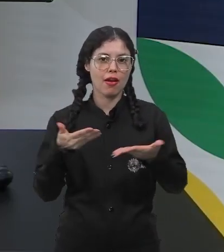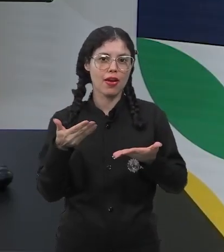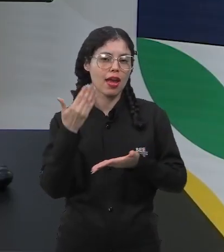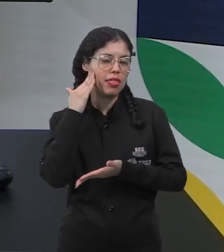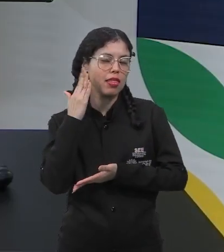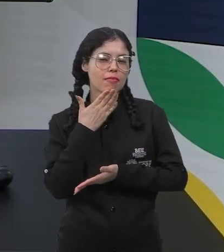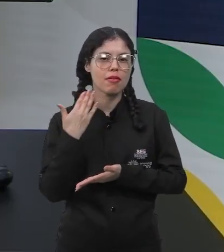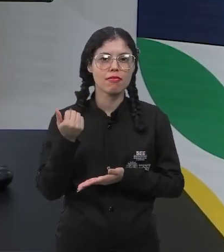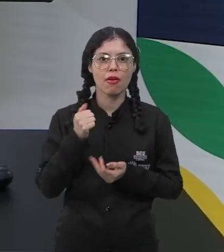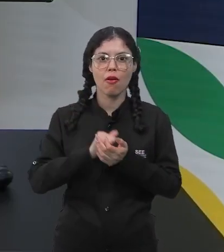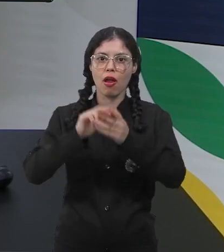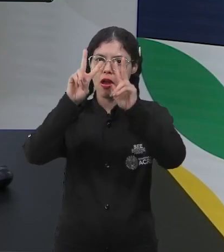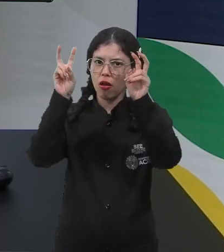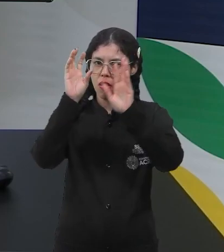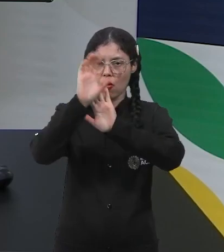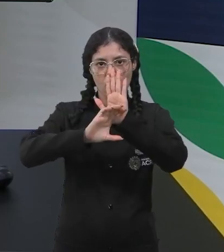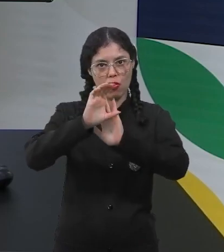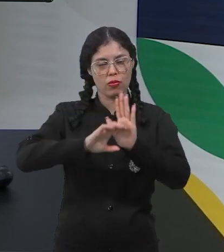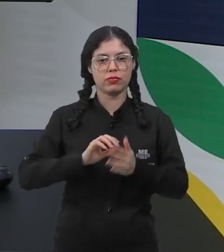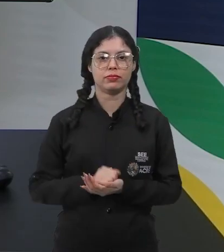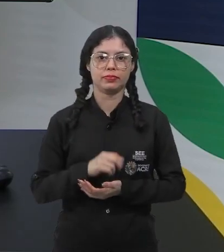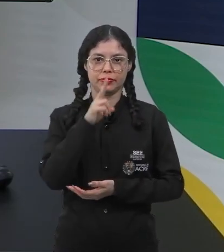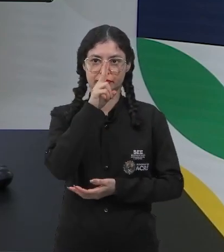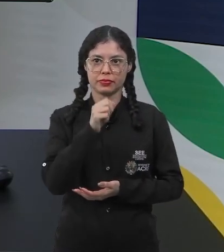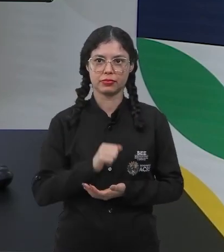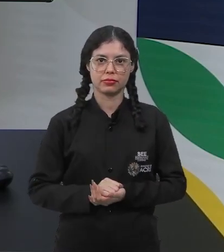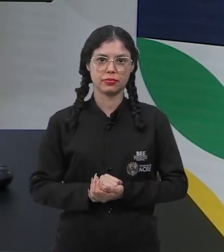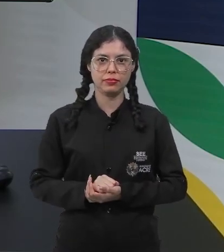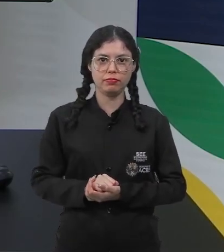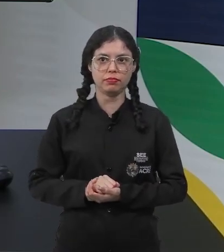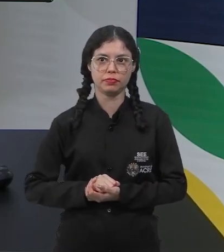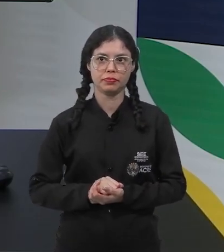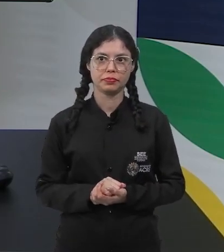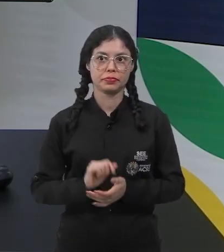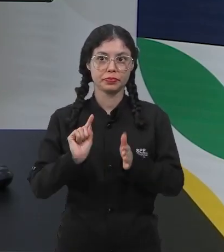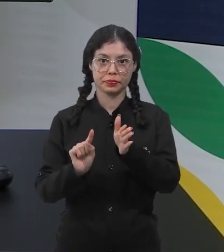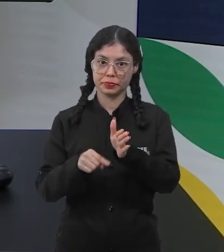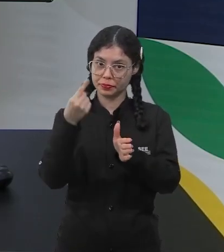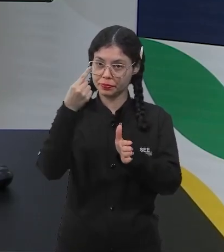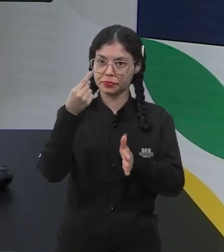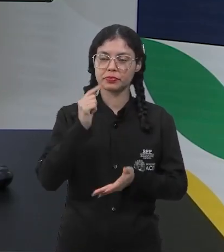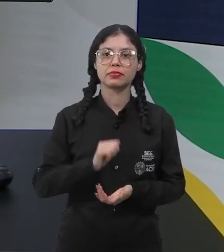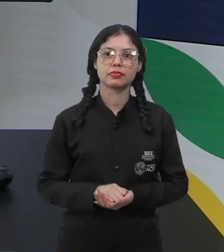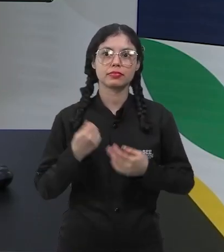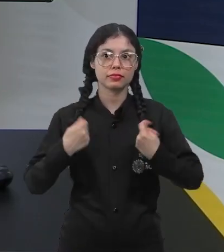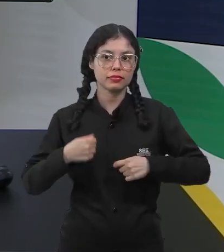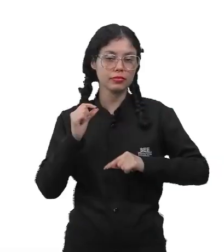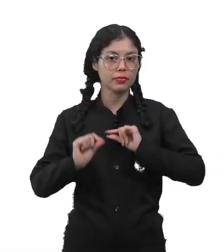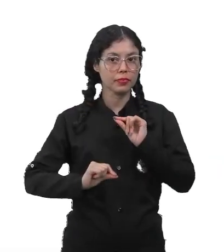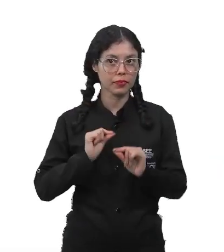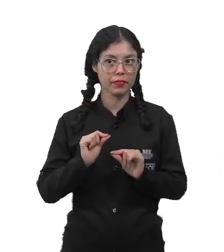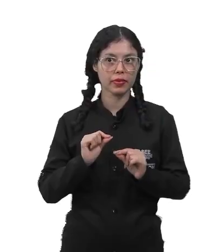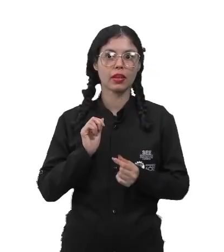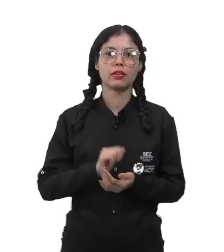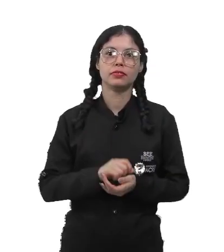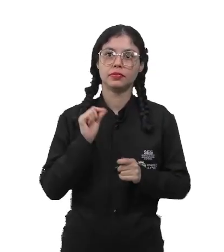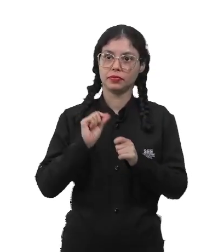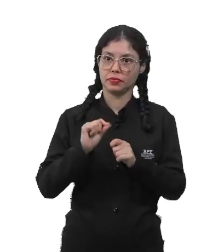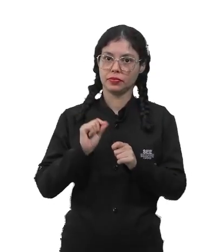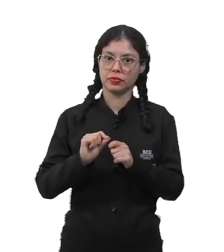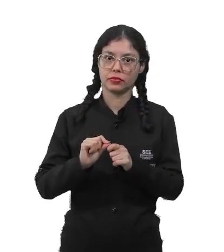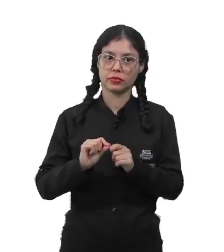e compreender todas essas forças. Primeiramente, nós precisamos fazer